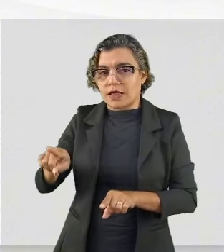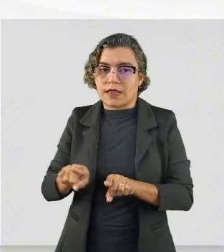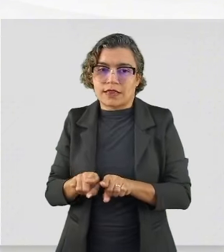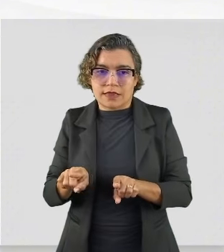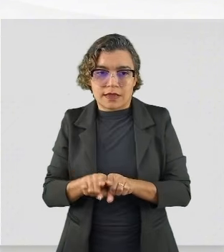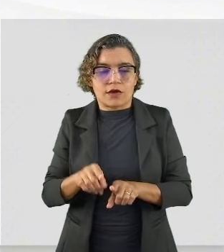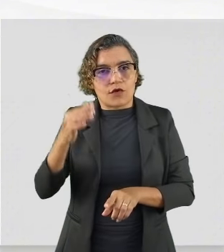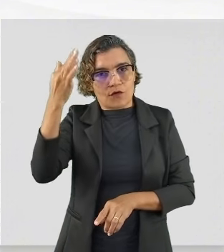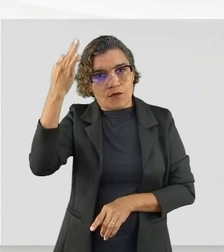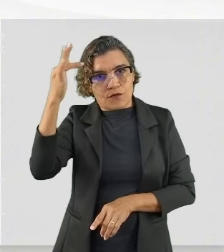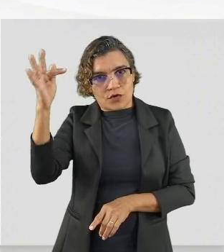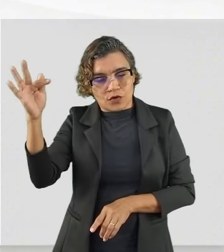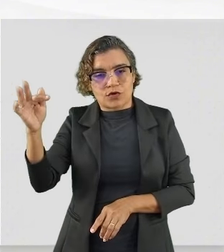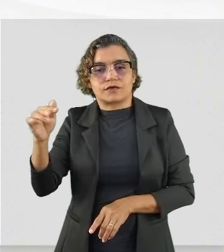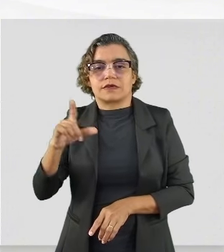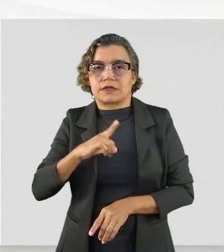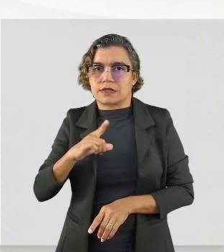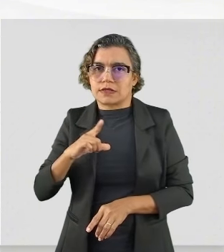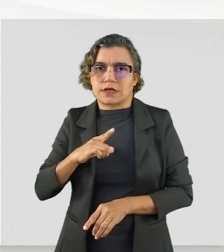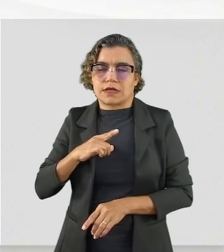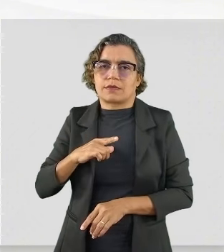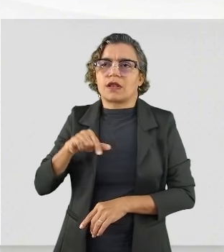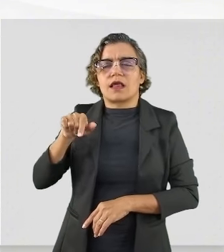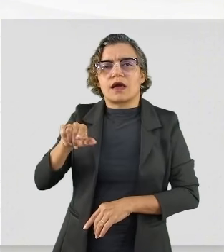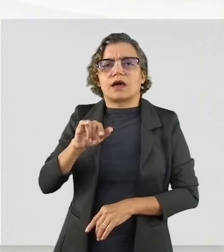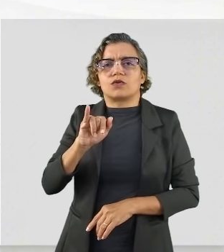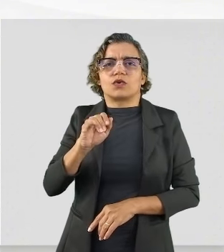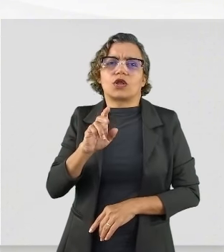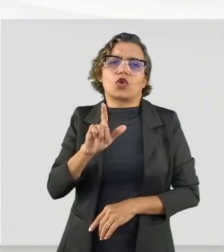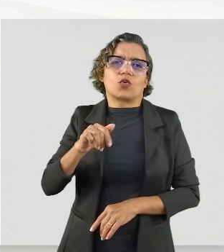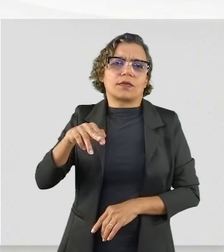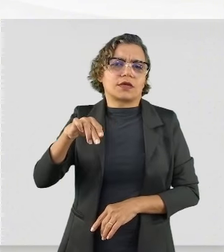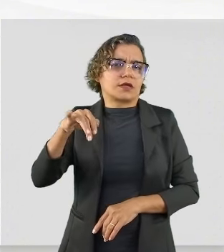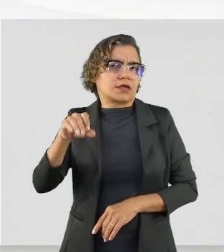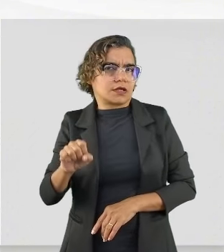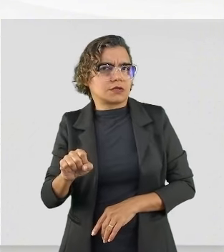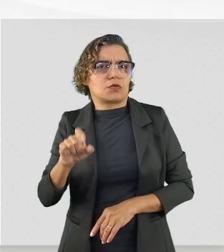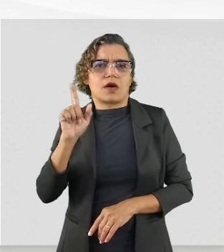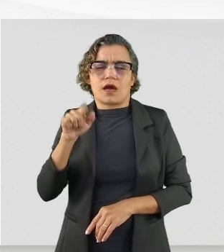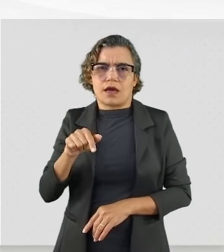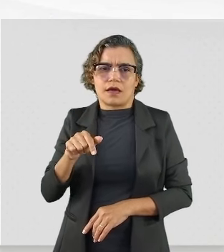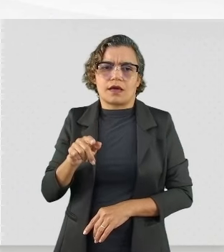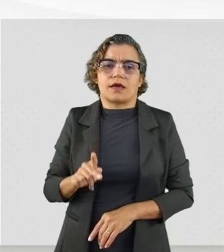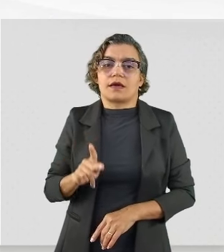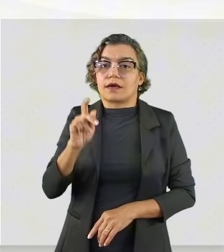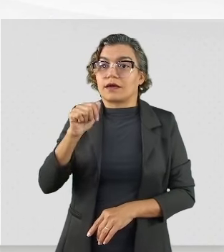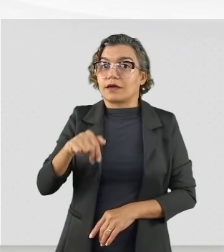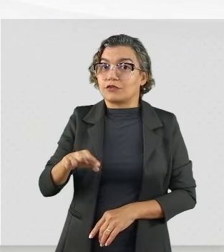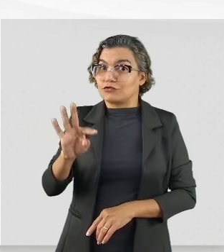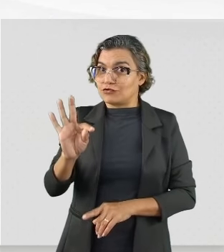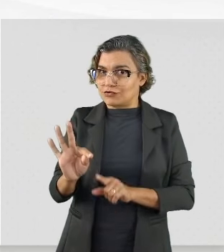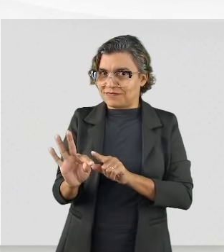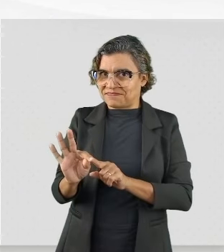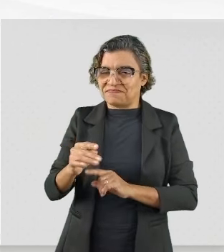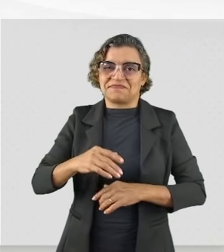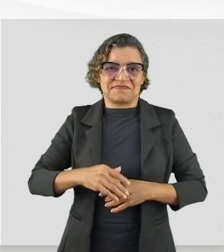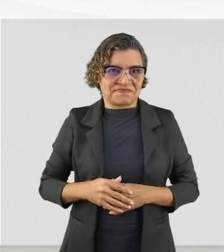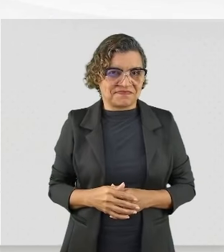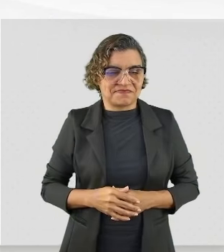filósofo ali no auge do iluminismo, na modernidade, grande filósofo chamado Immanuel Kant.